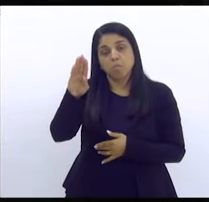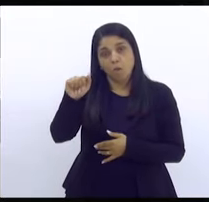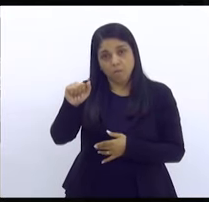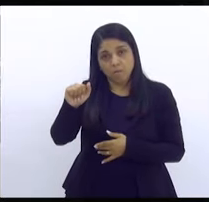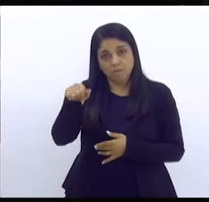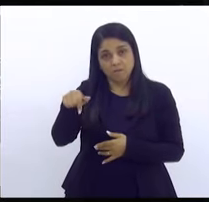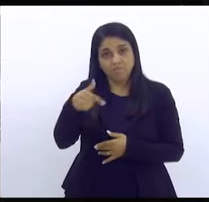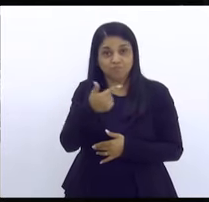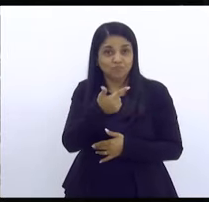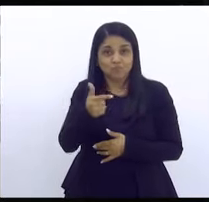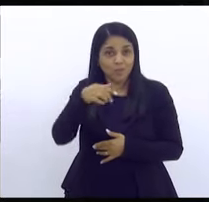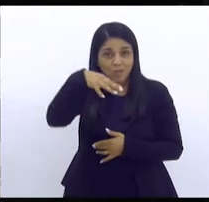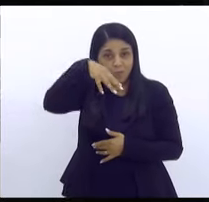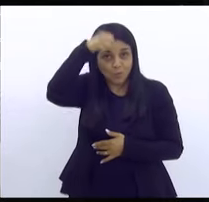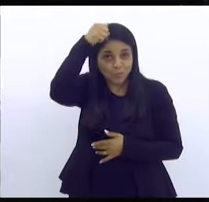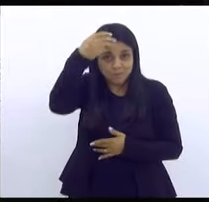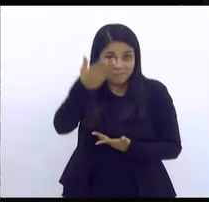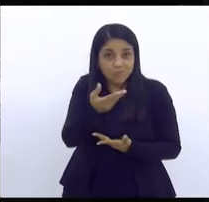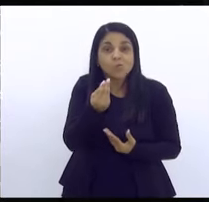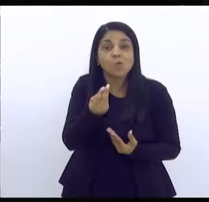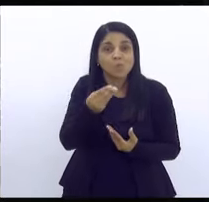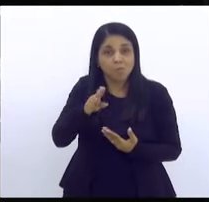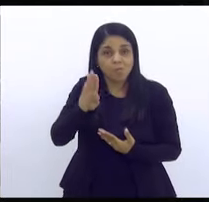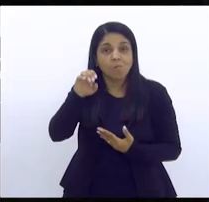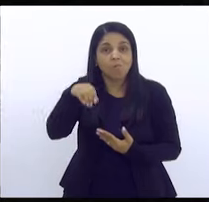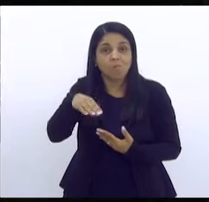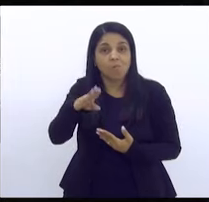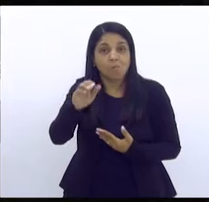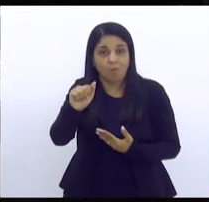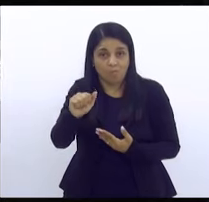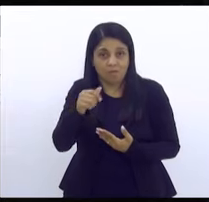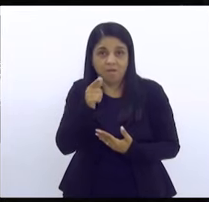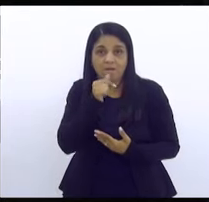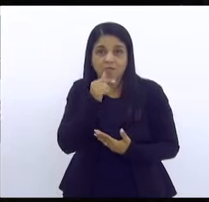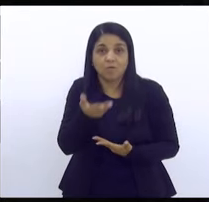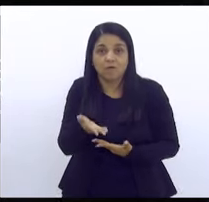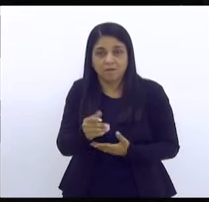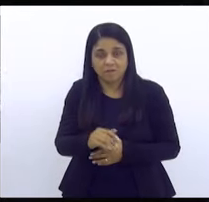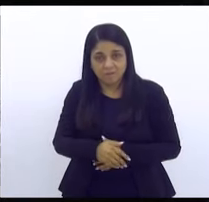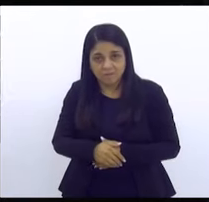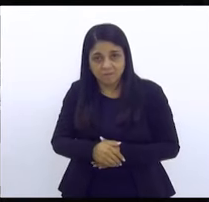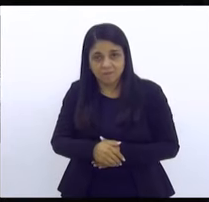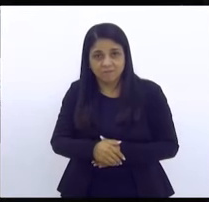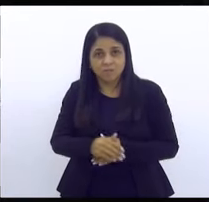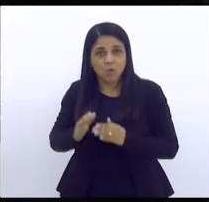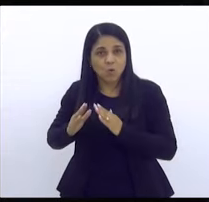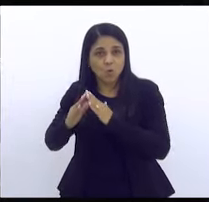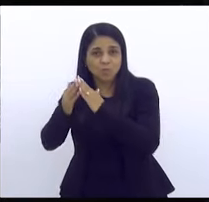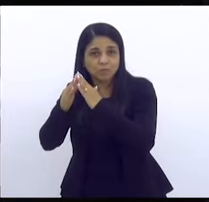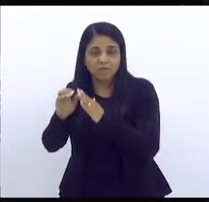luz faz com que ela também não tenha a falta d'água. As comunidades, as favelas e